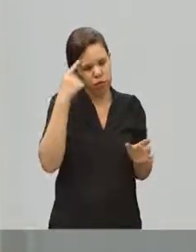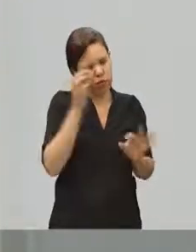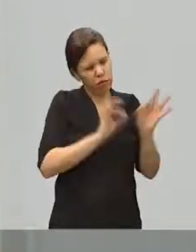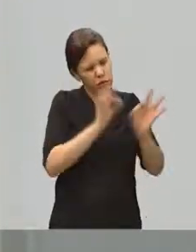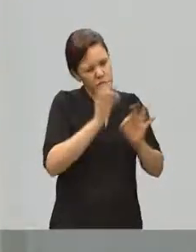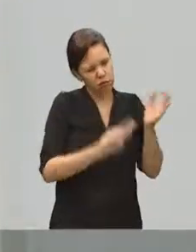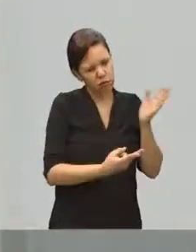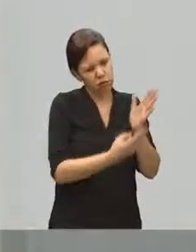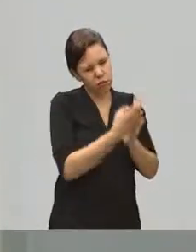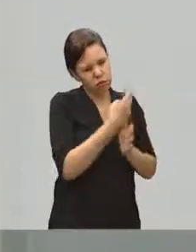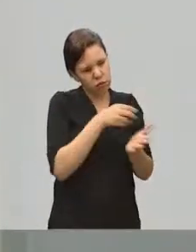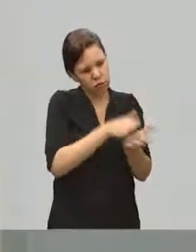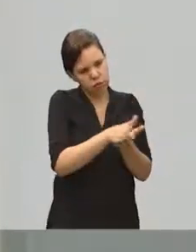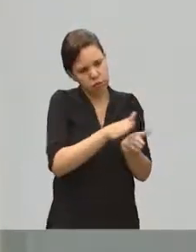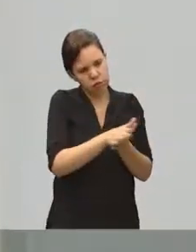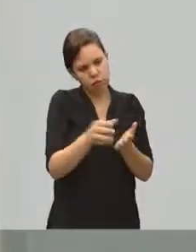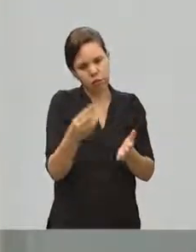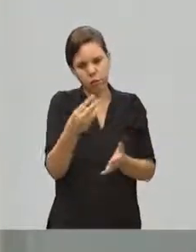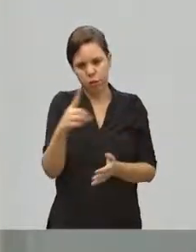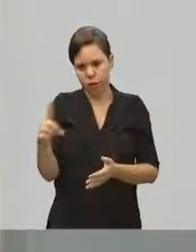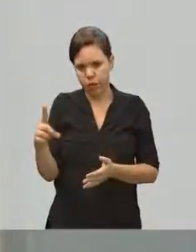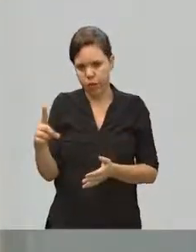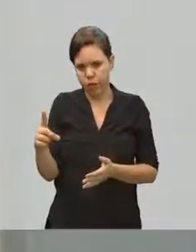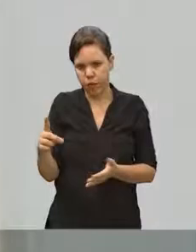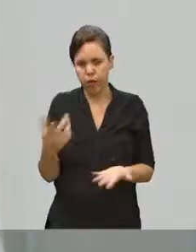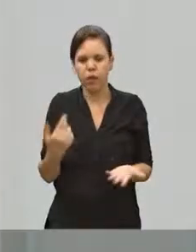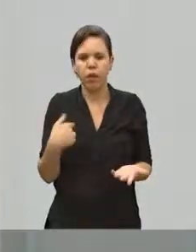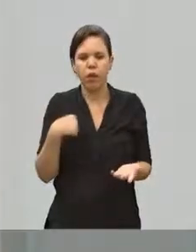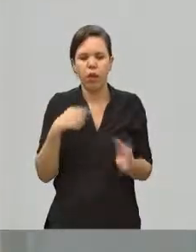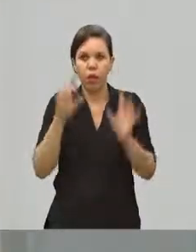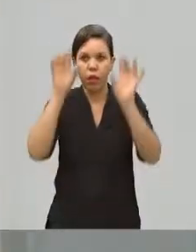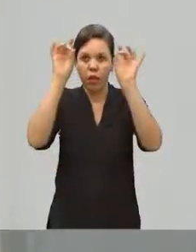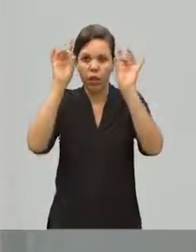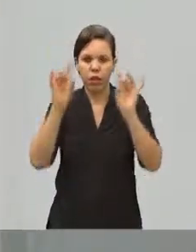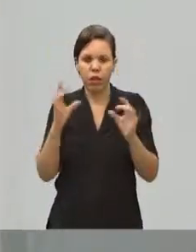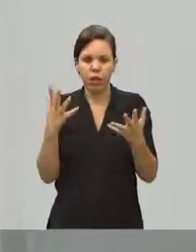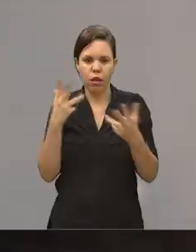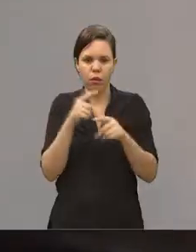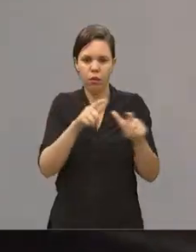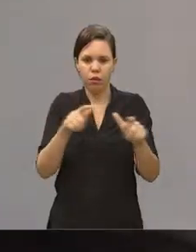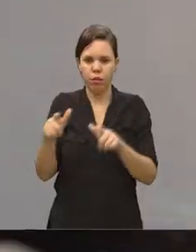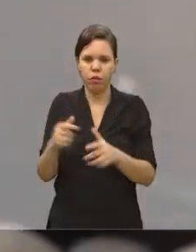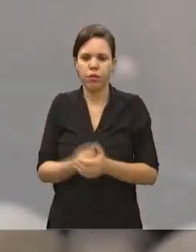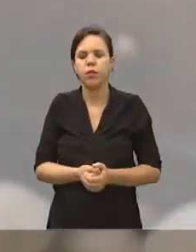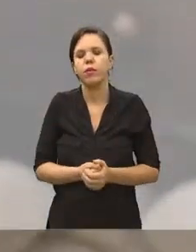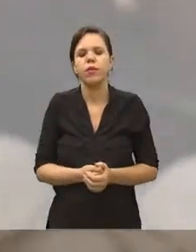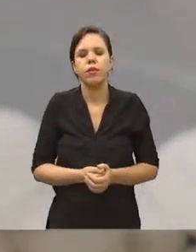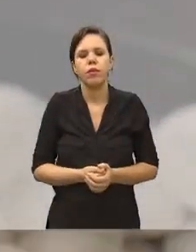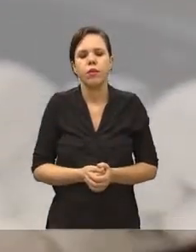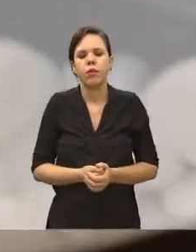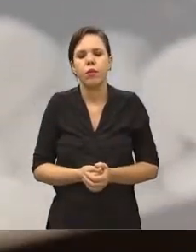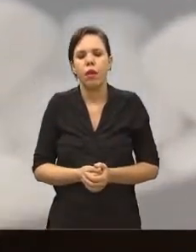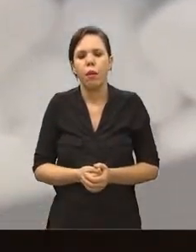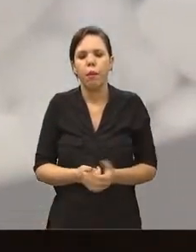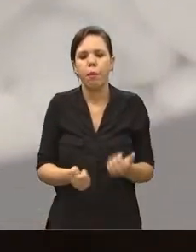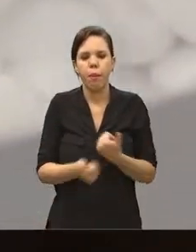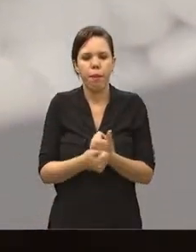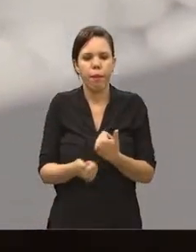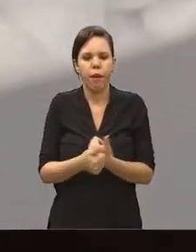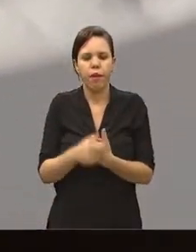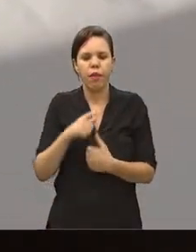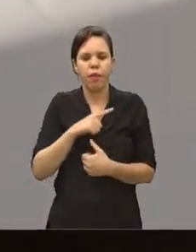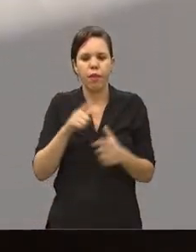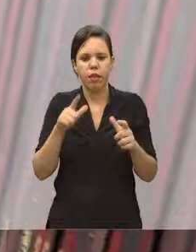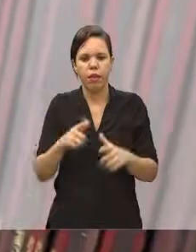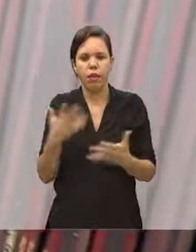foi impresso em impressora 3D as arandelas para dar um toque, um charme no ambiente. Logo na frente, um spa inspirado